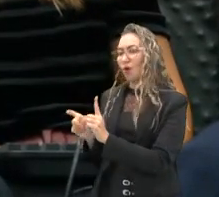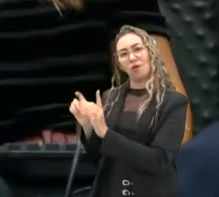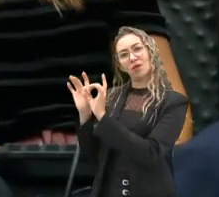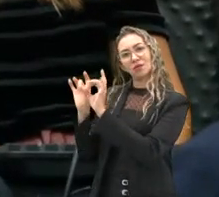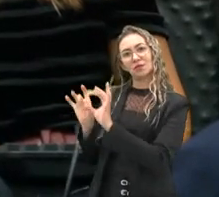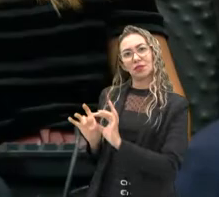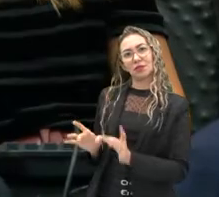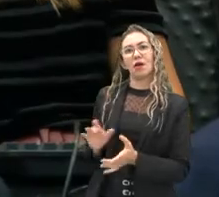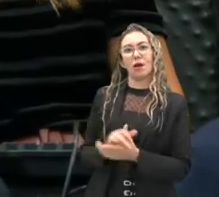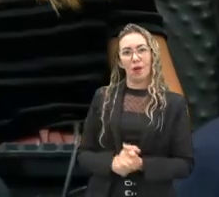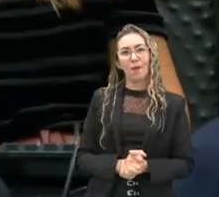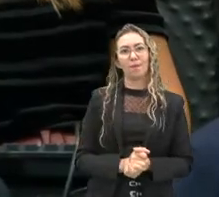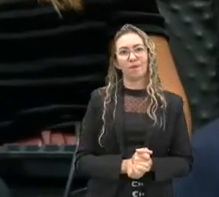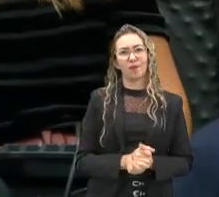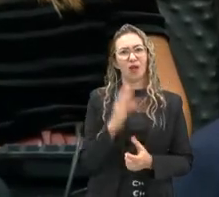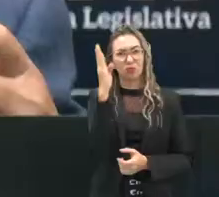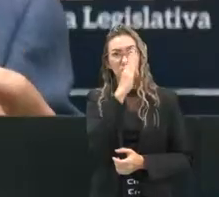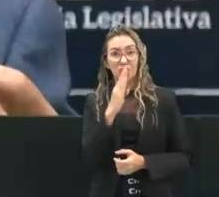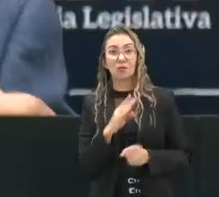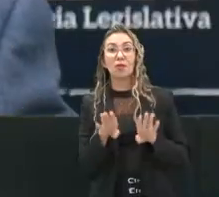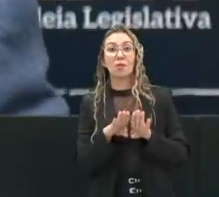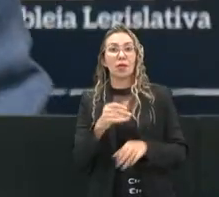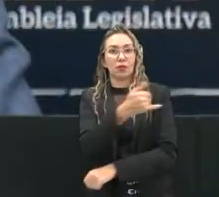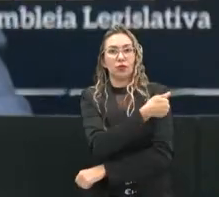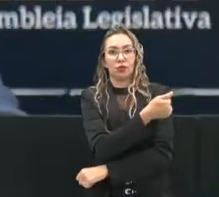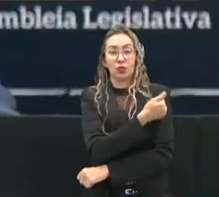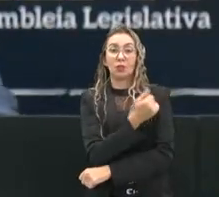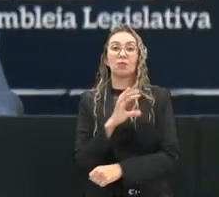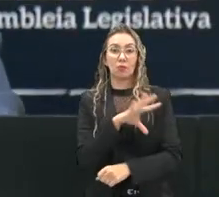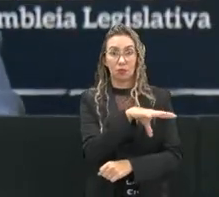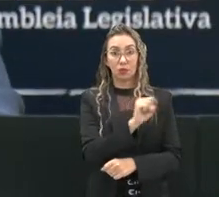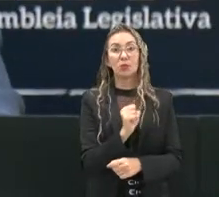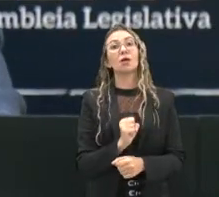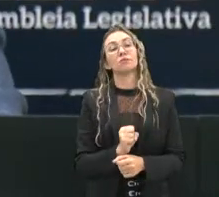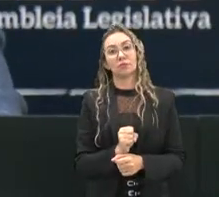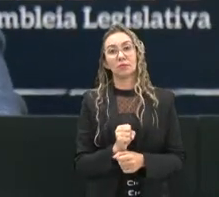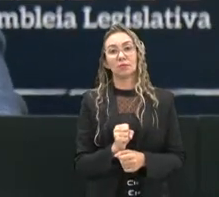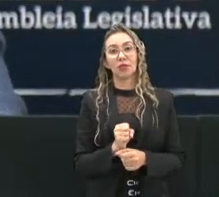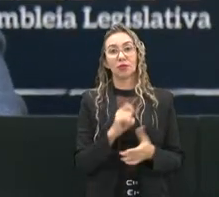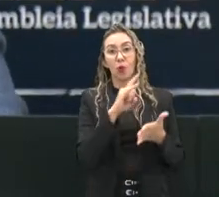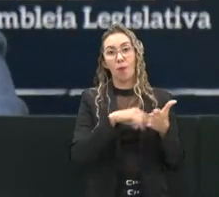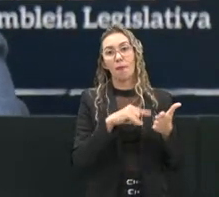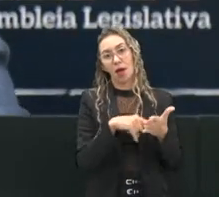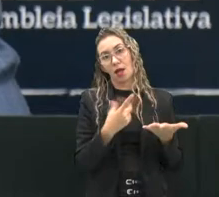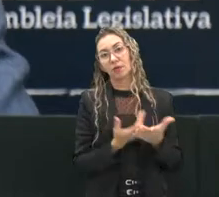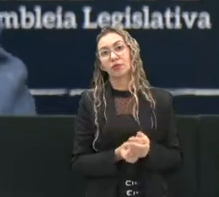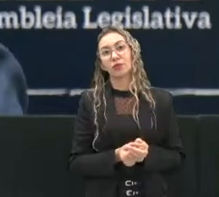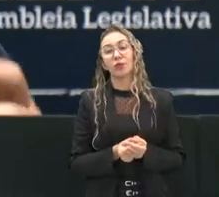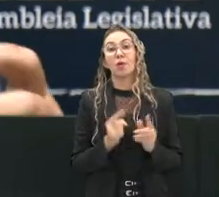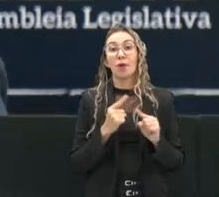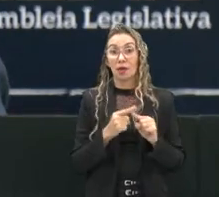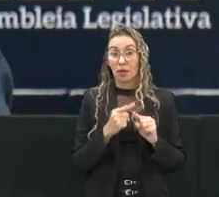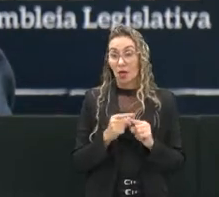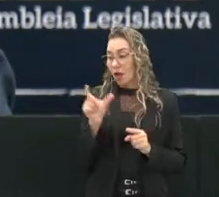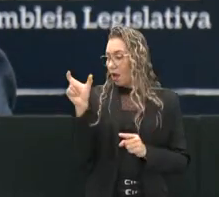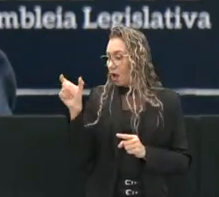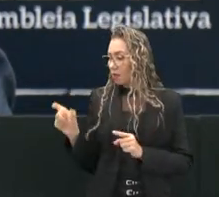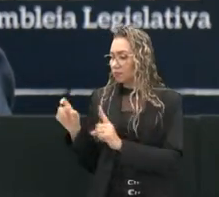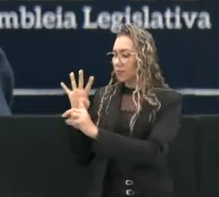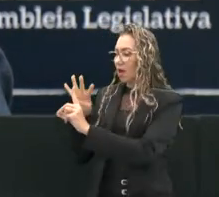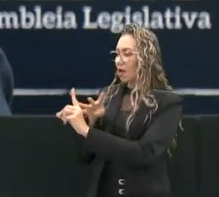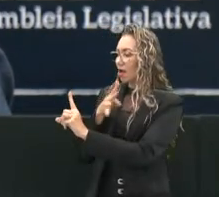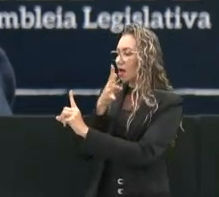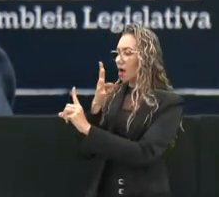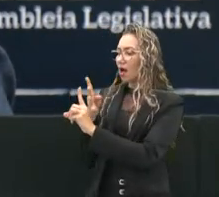preciso, em mais pontos, para que a memória desse grande mato-grossense, cuiabano e